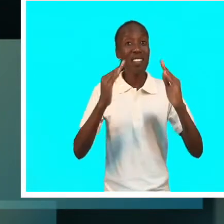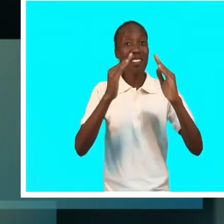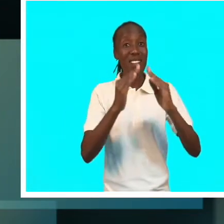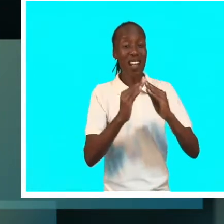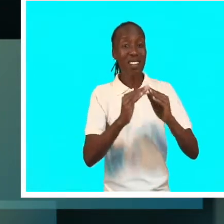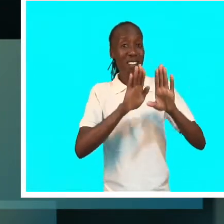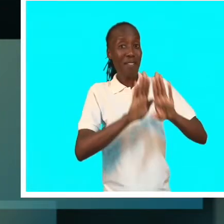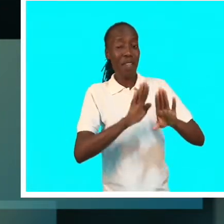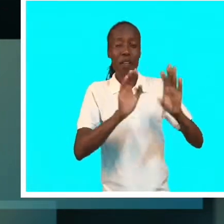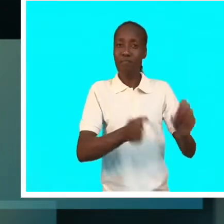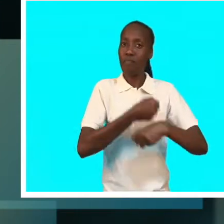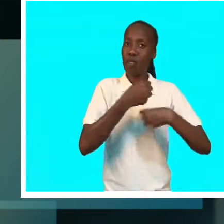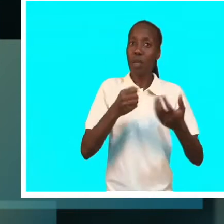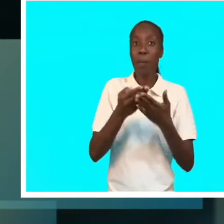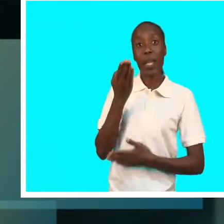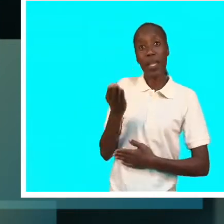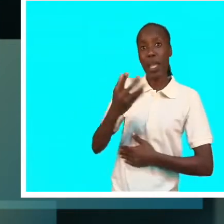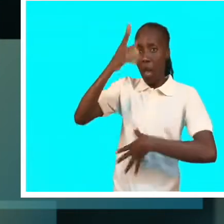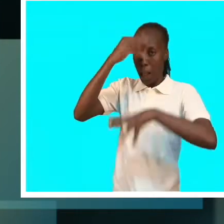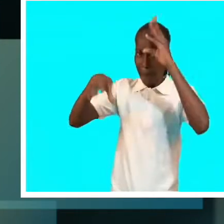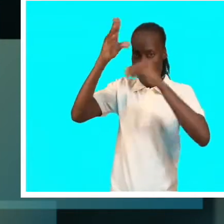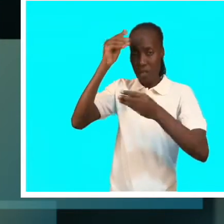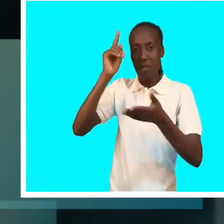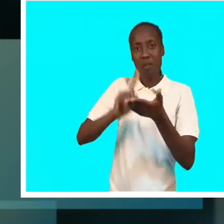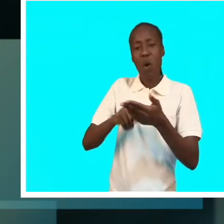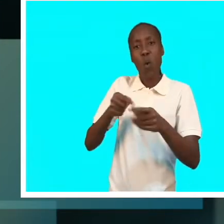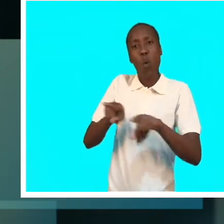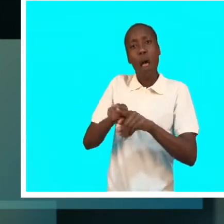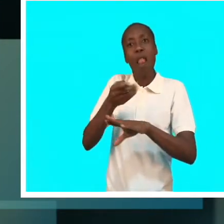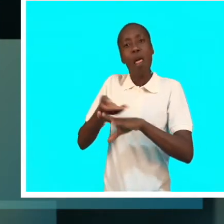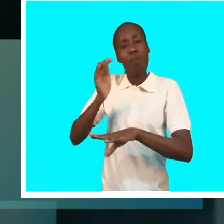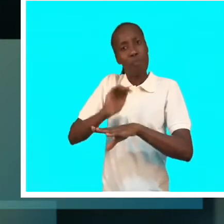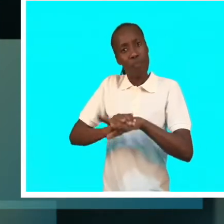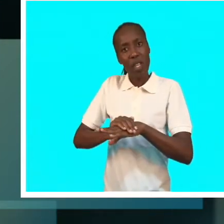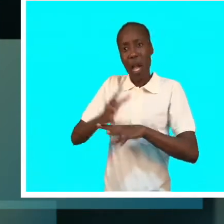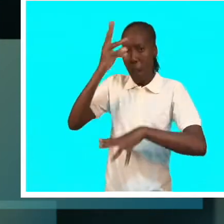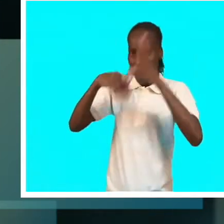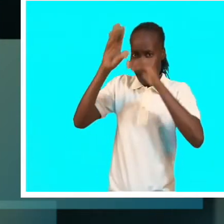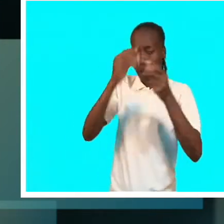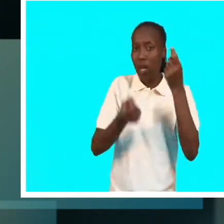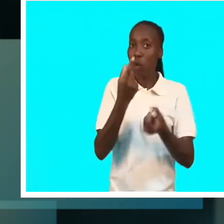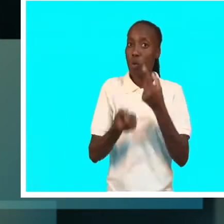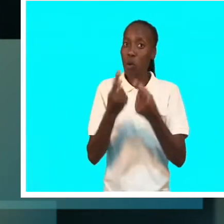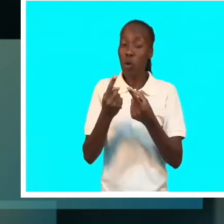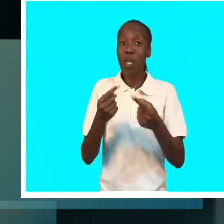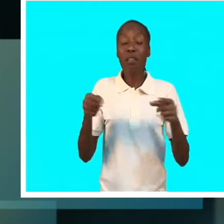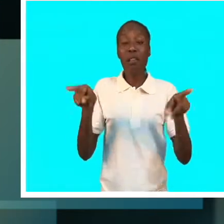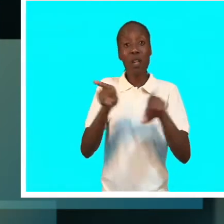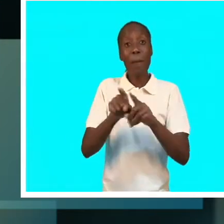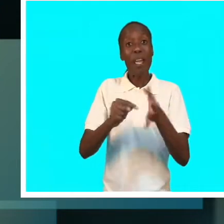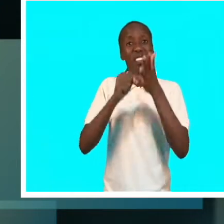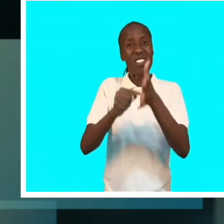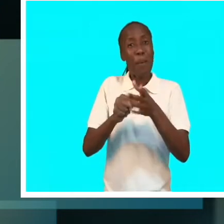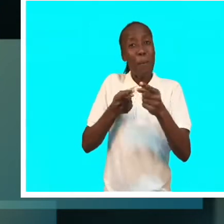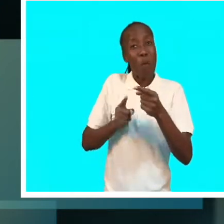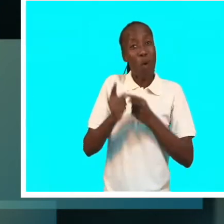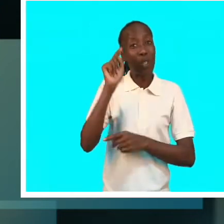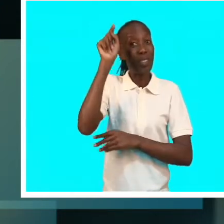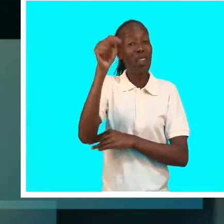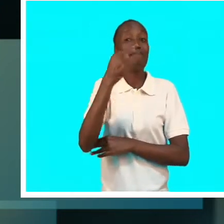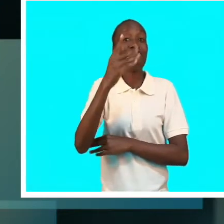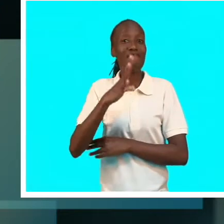deixem a criança que fique só em casa. Pelo menos aprenda aqui, é um ofício. Há de aprender pelo menos a pregar qualquer coisa. Por exemplo, lá no fundo temos